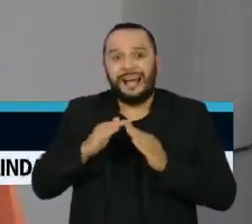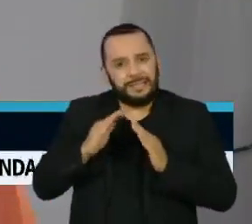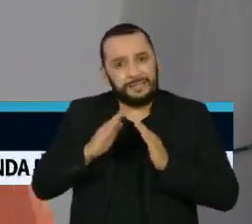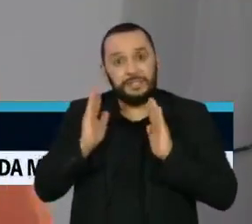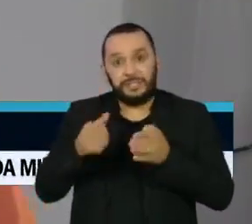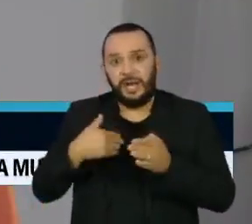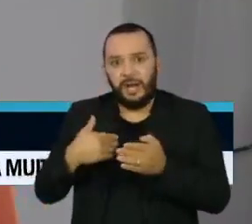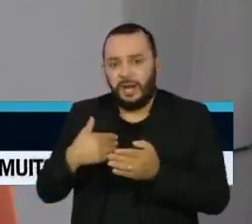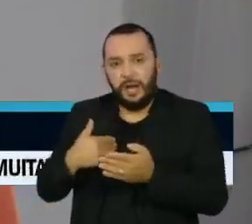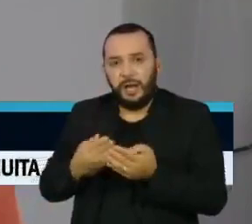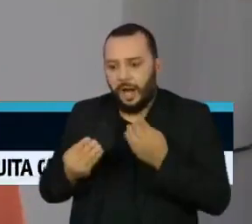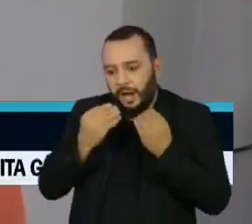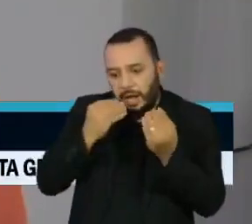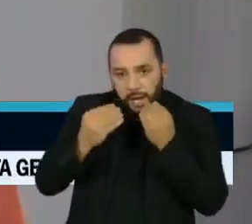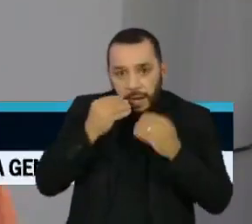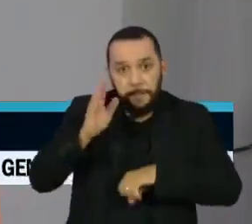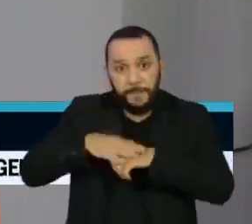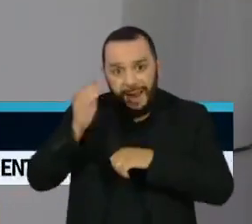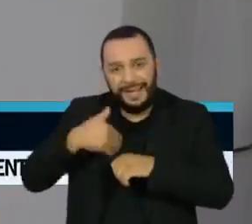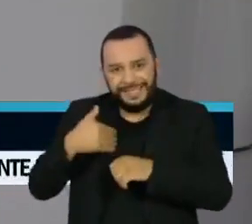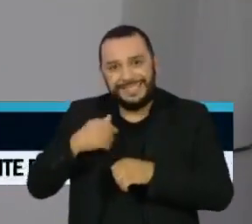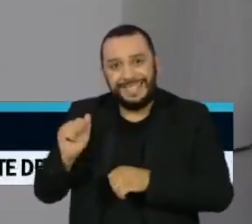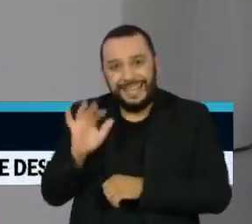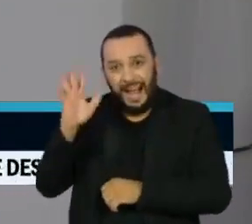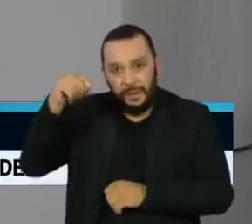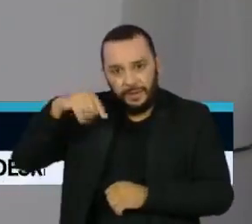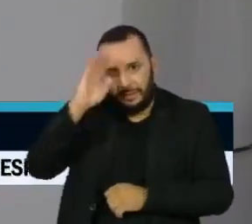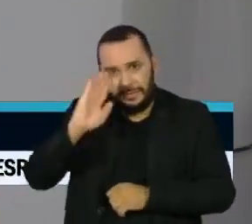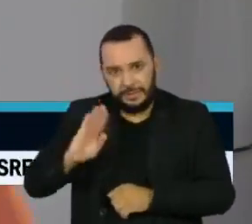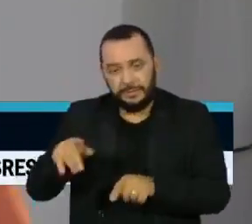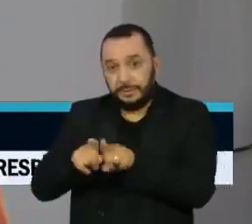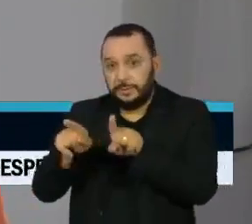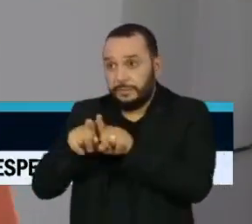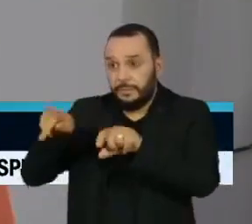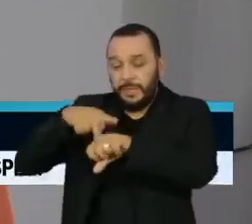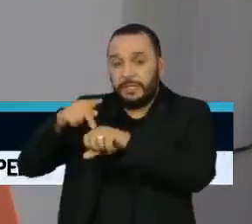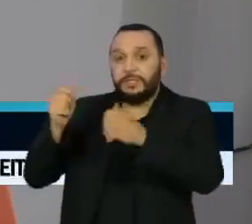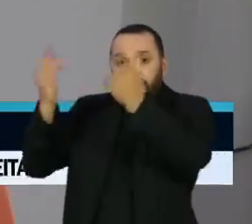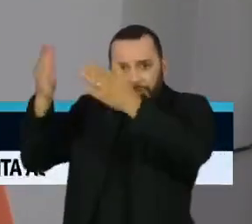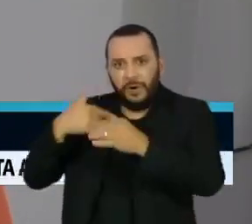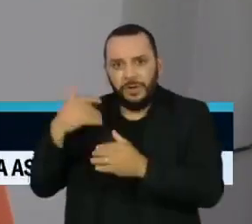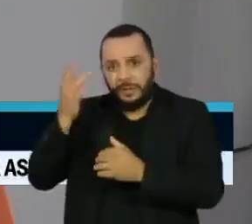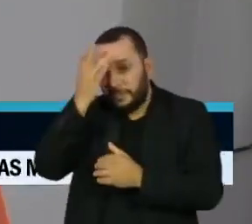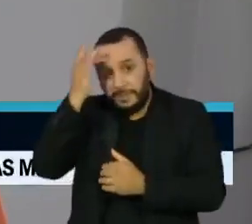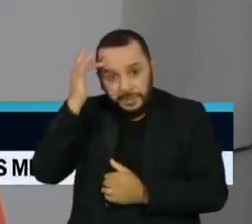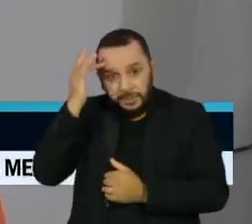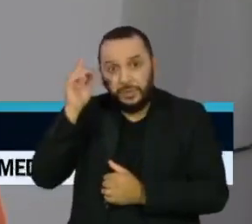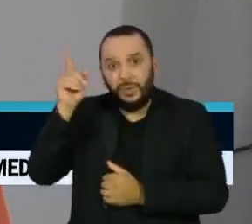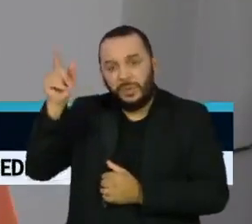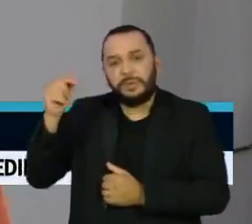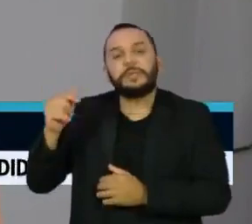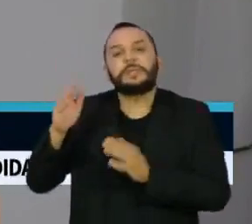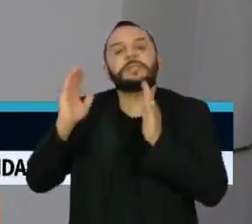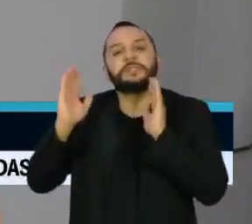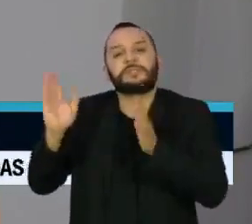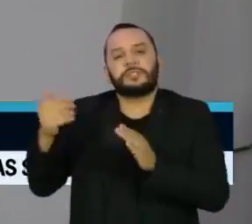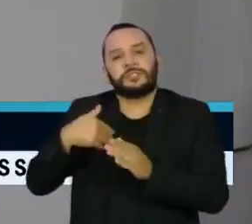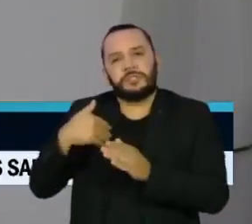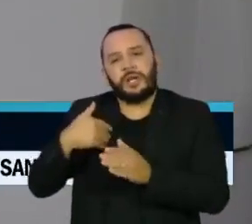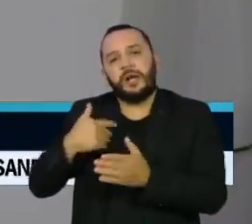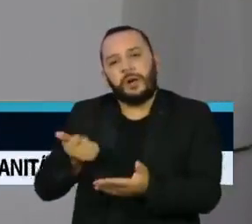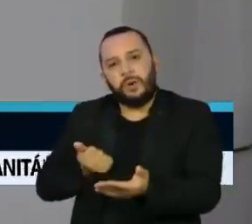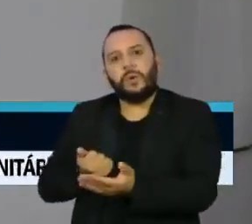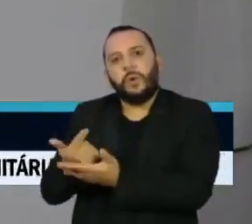O consumo aumentou aqui e no exterior também. Muitos desses produtos são commodities, caso